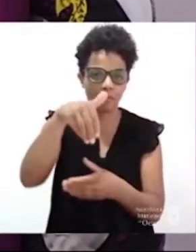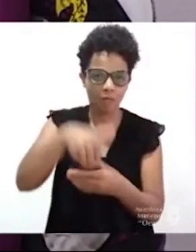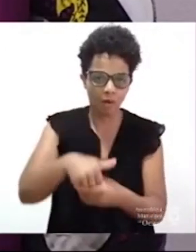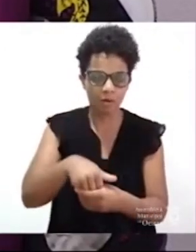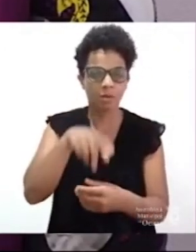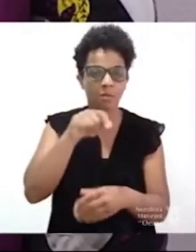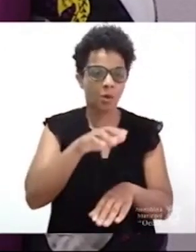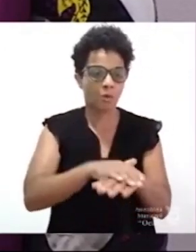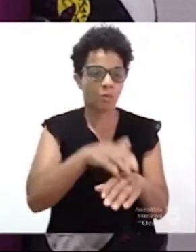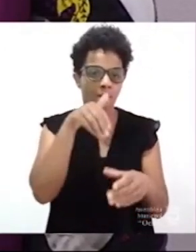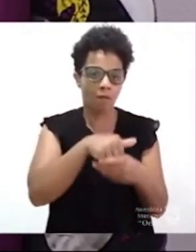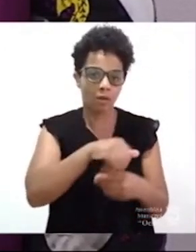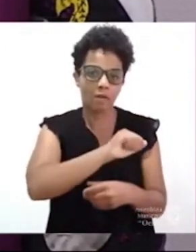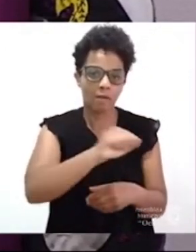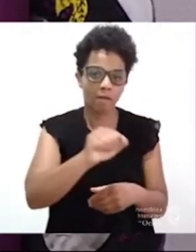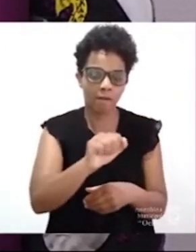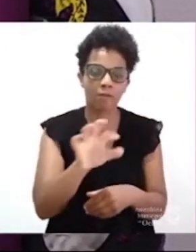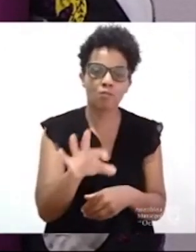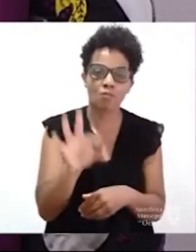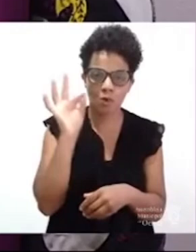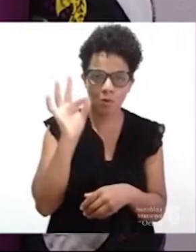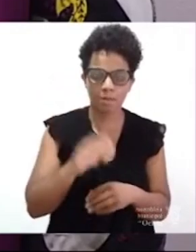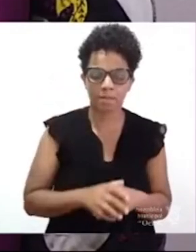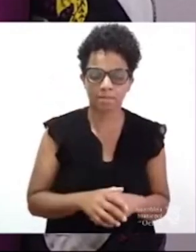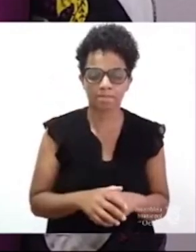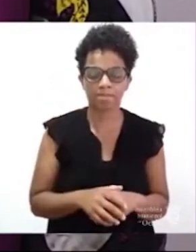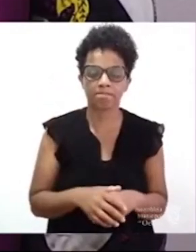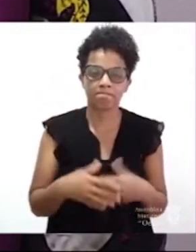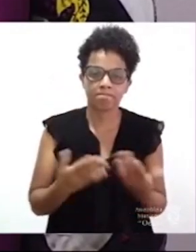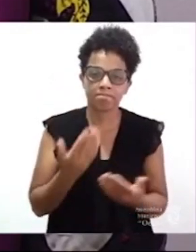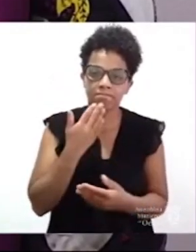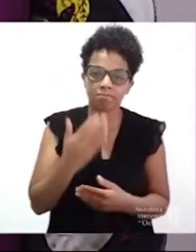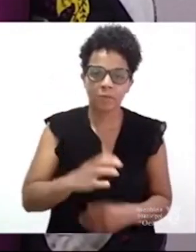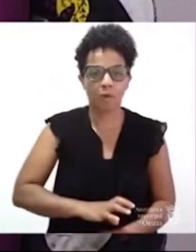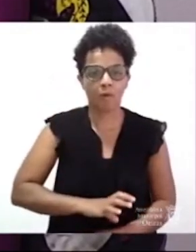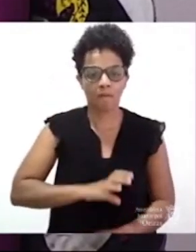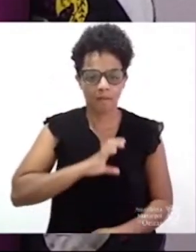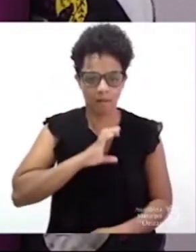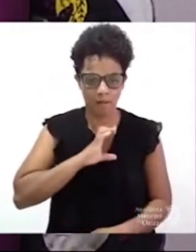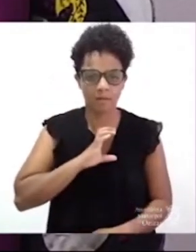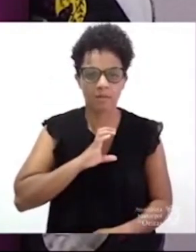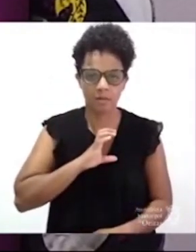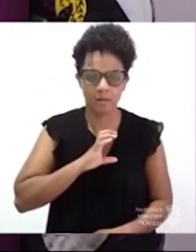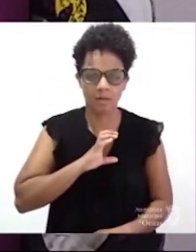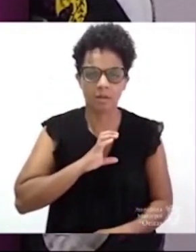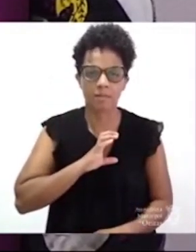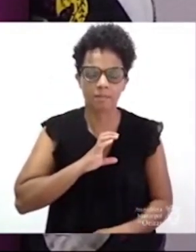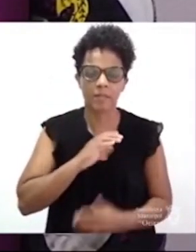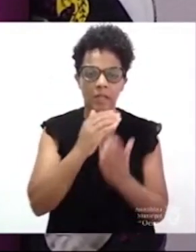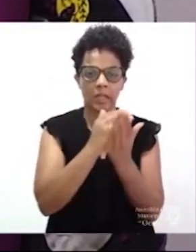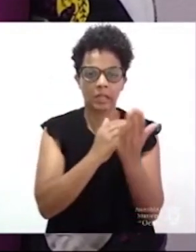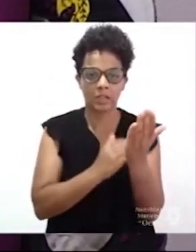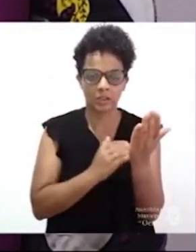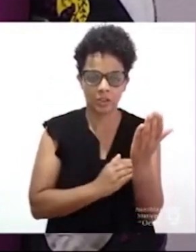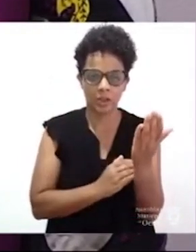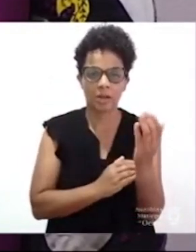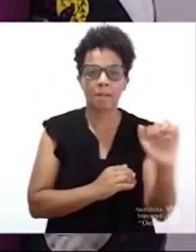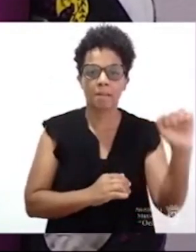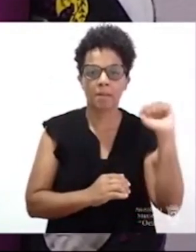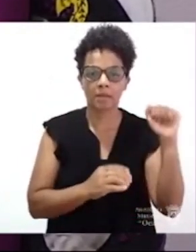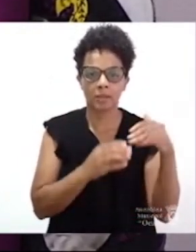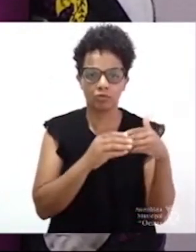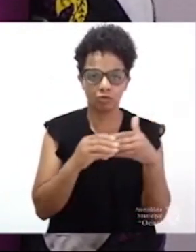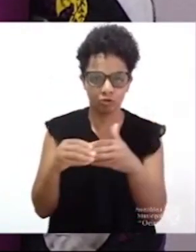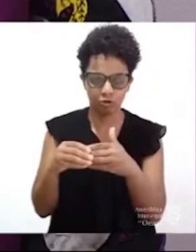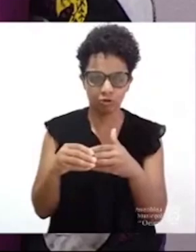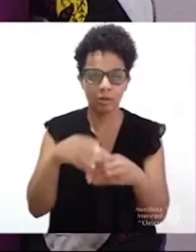voto escolheram. Cabe-nos agradecer a confiança depositada na lista do Partido Socialista, liderada por Marta